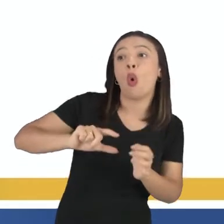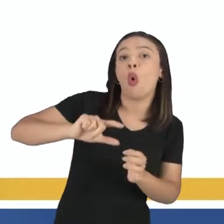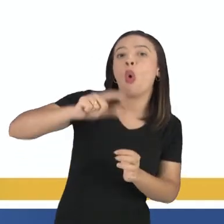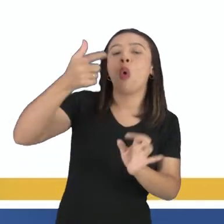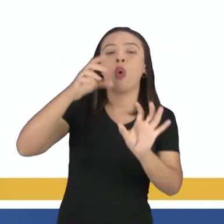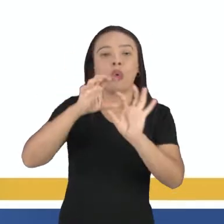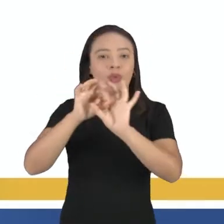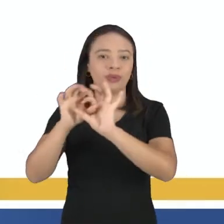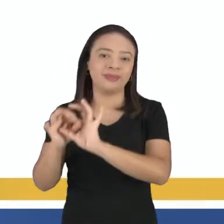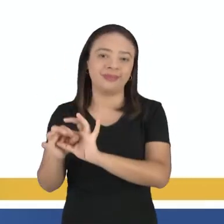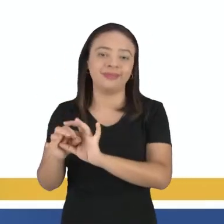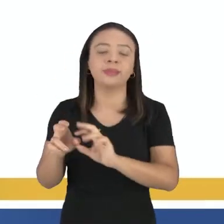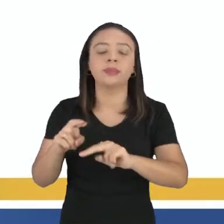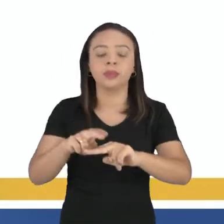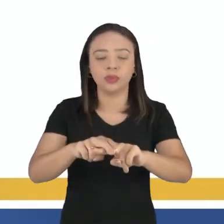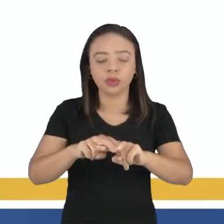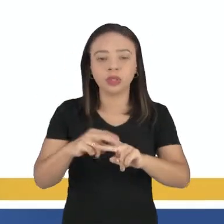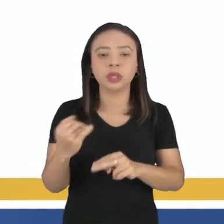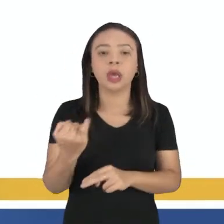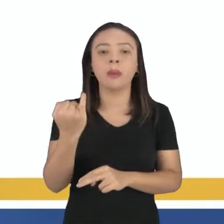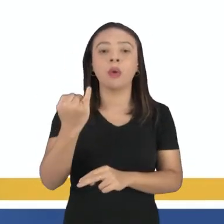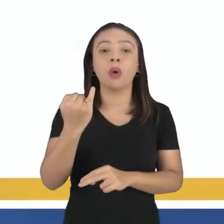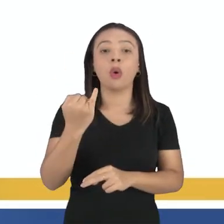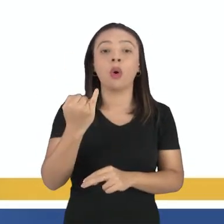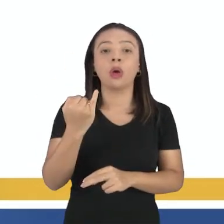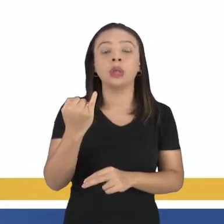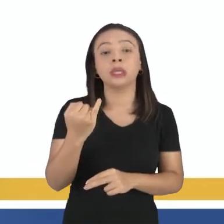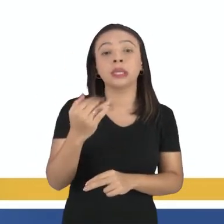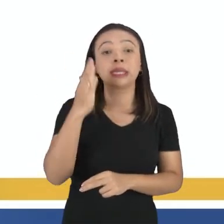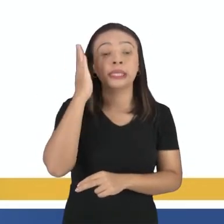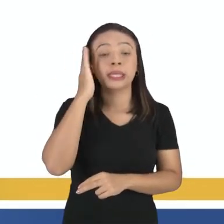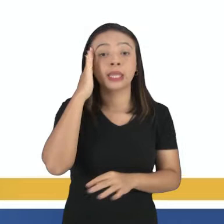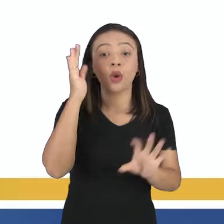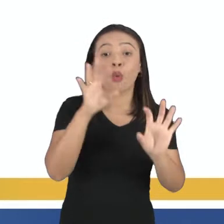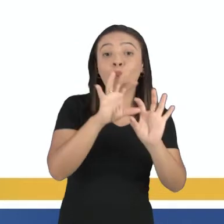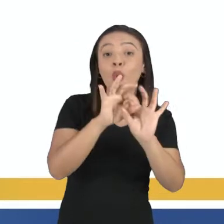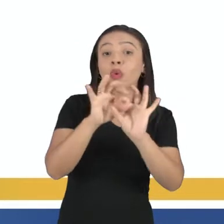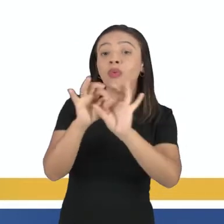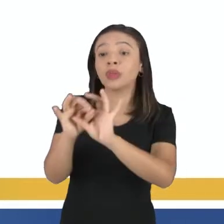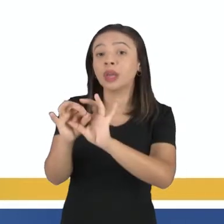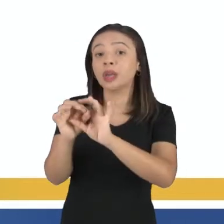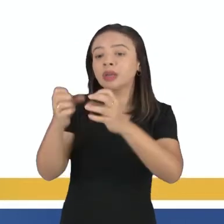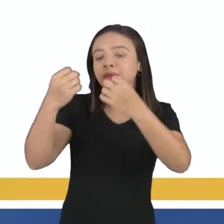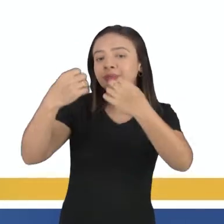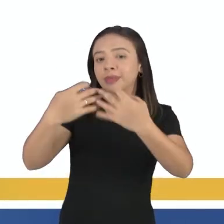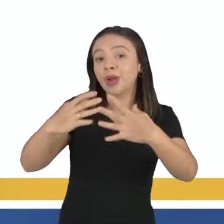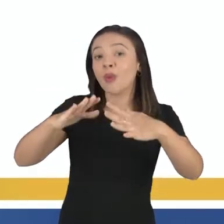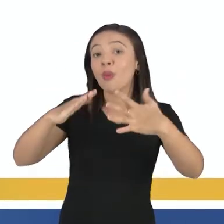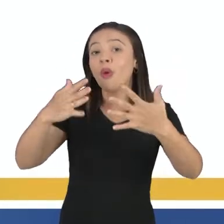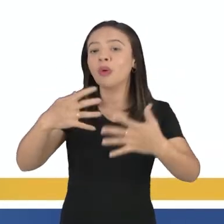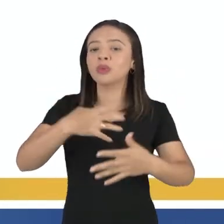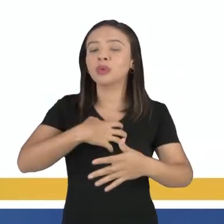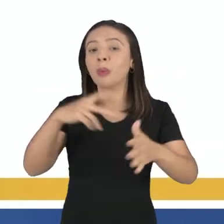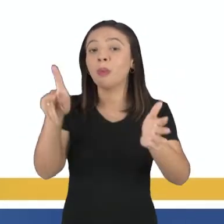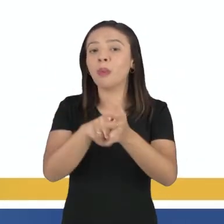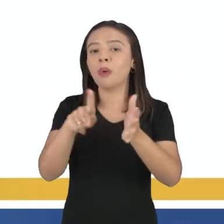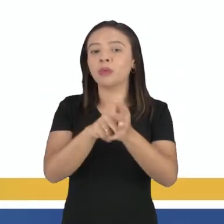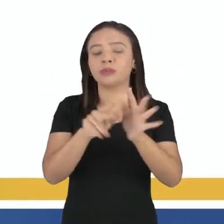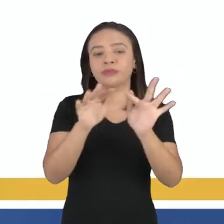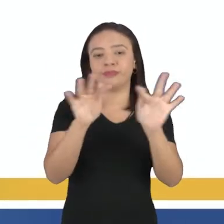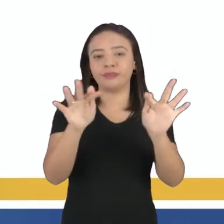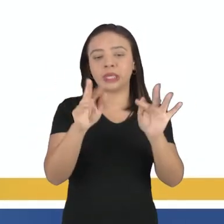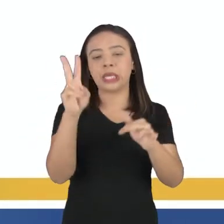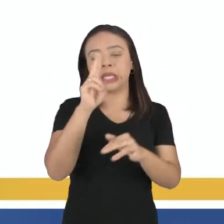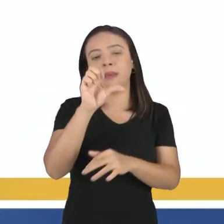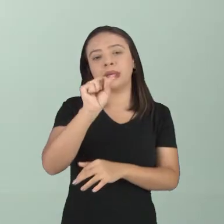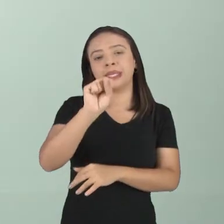assim, o contexto é que determina qual é o sentido daquela palavra, a semântica daquela palavra. Eu falo de semântica, como eu já disse